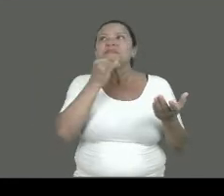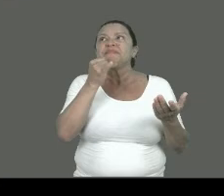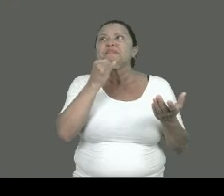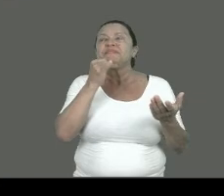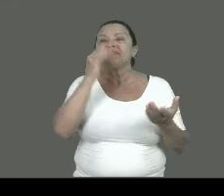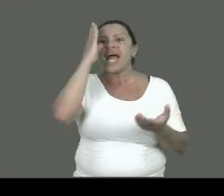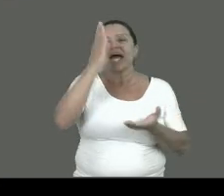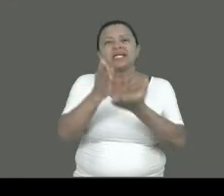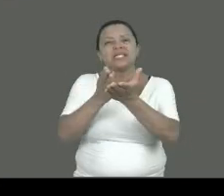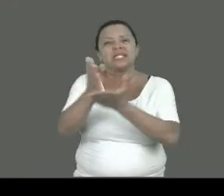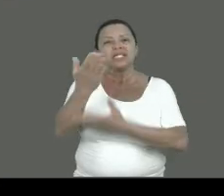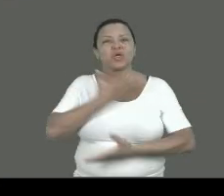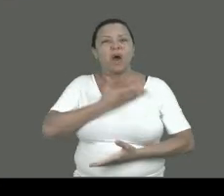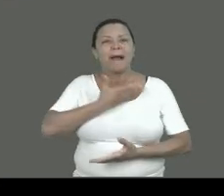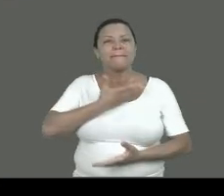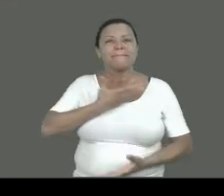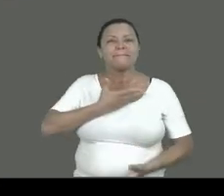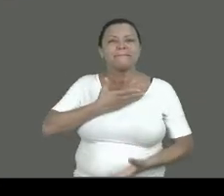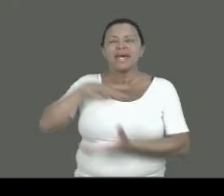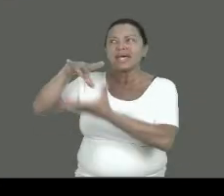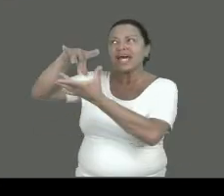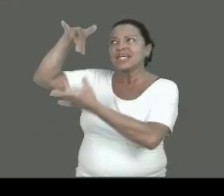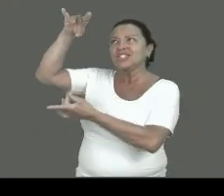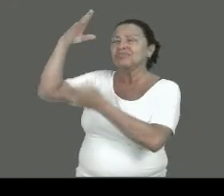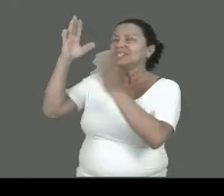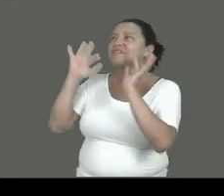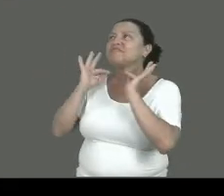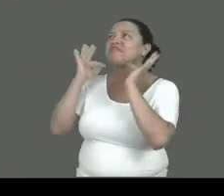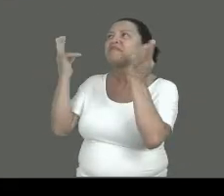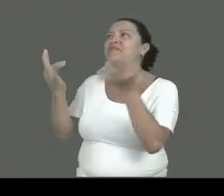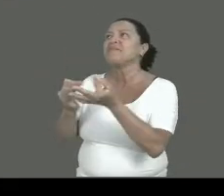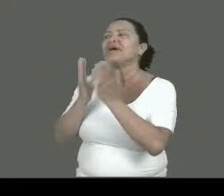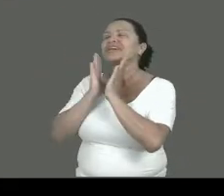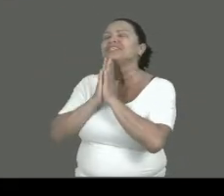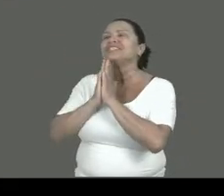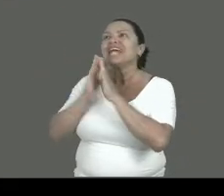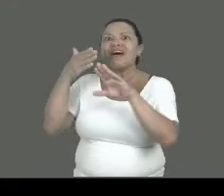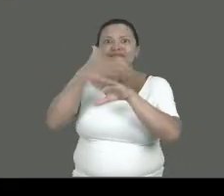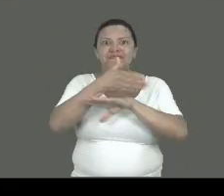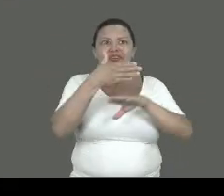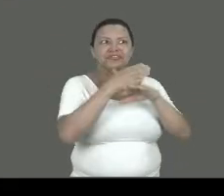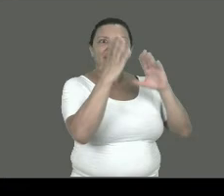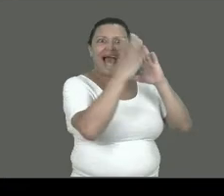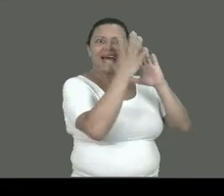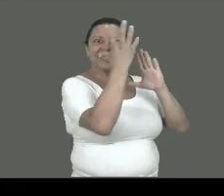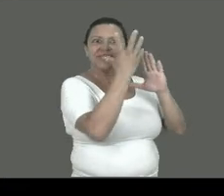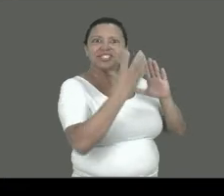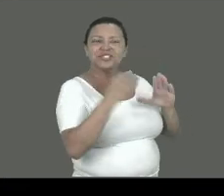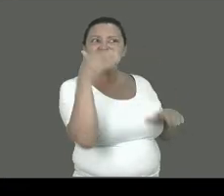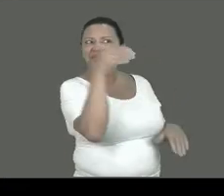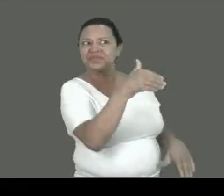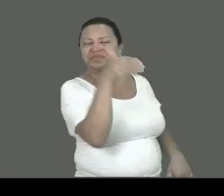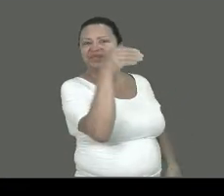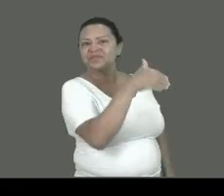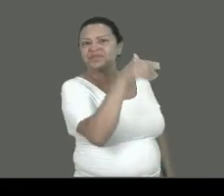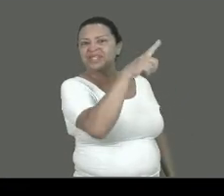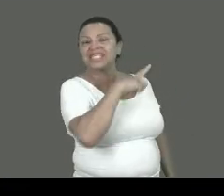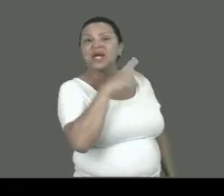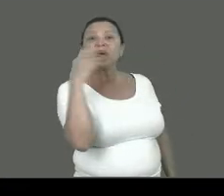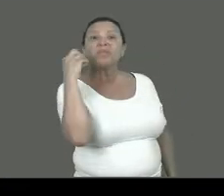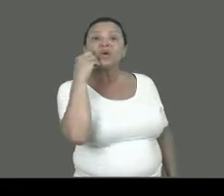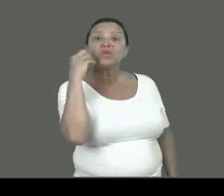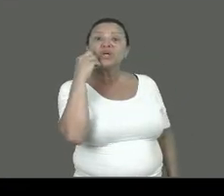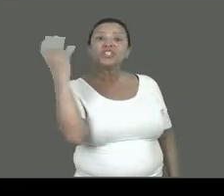seu amigo espiritual, aquele seu ente querido, que está frequentando aquele centro espírita e que vai ter a